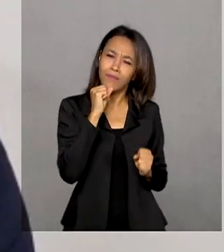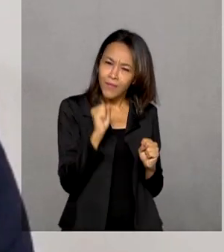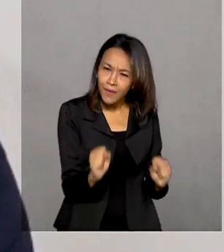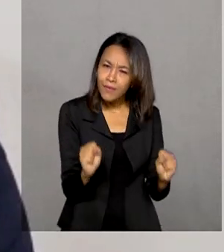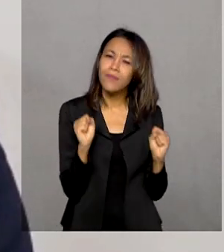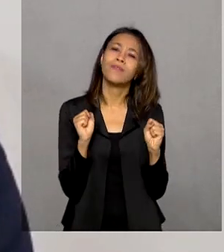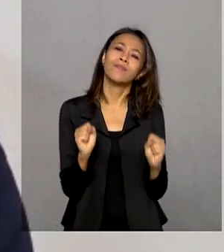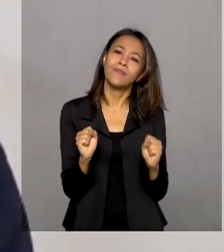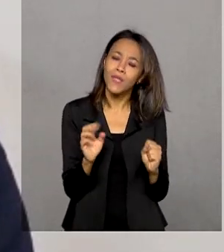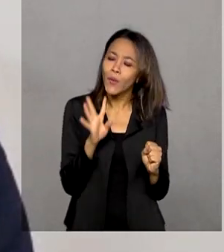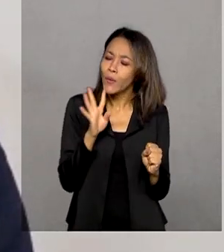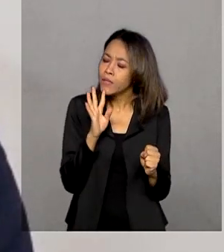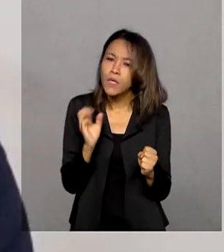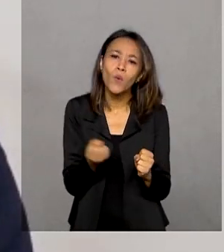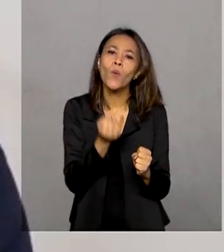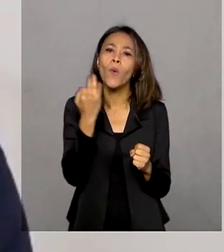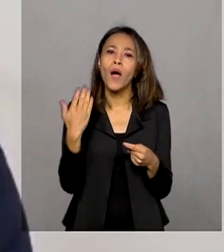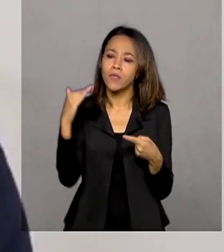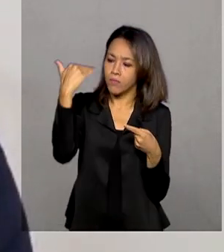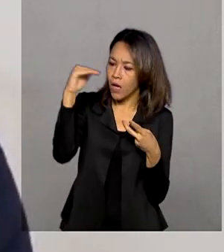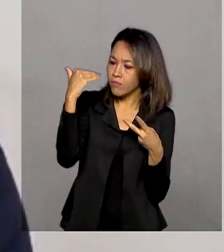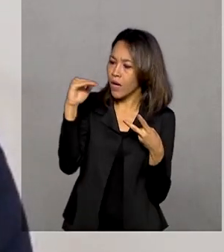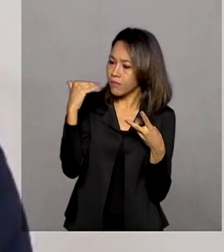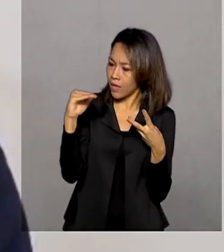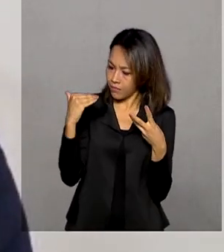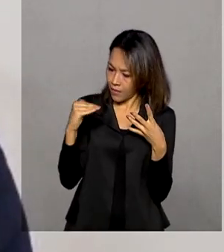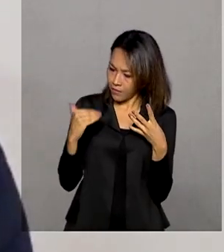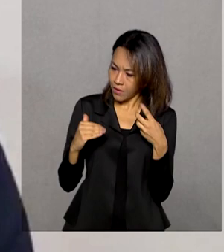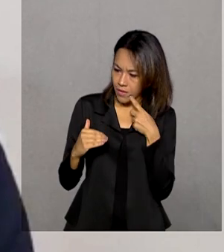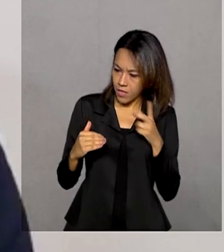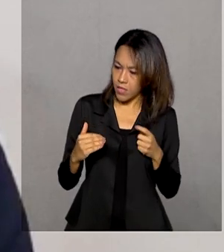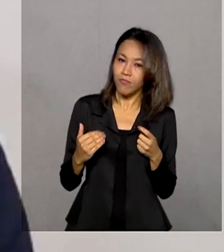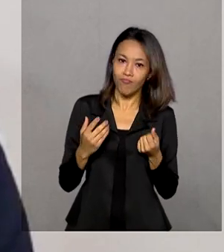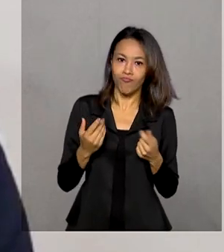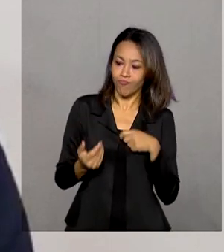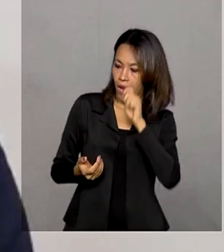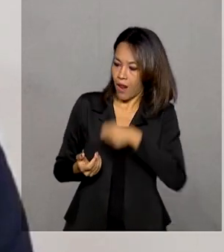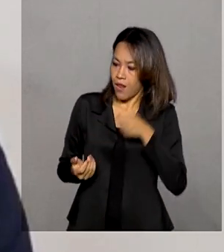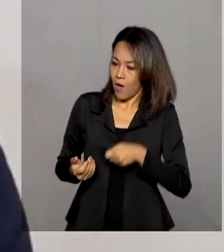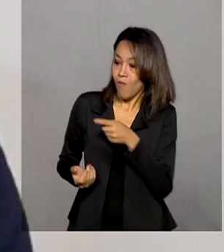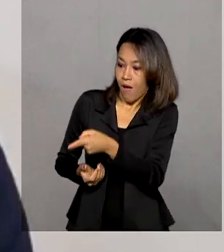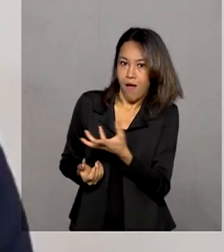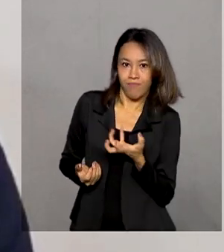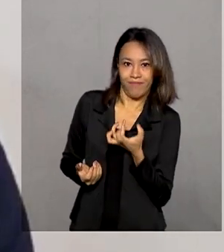conhecer a relação de dentes colocados à venda e ofertar o seu lance em busca da aquisição.